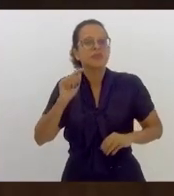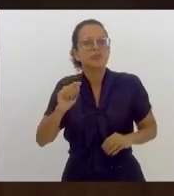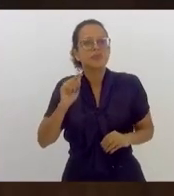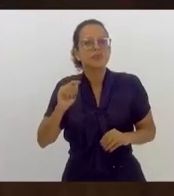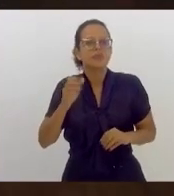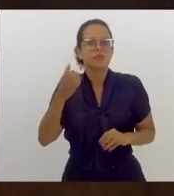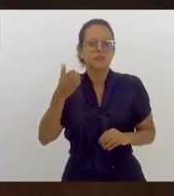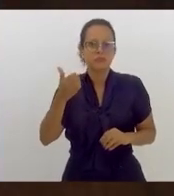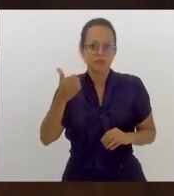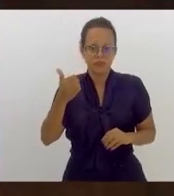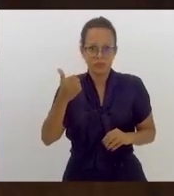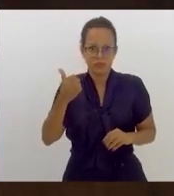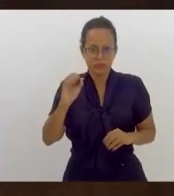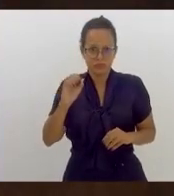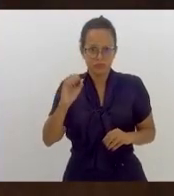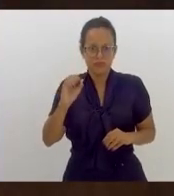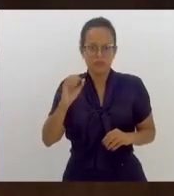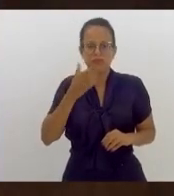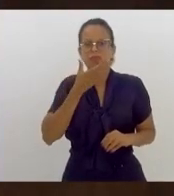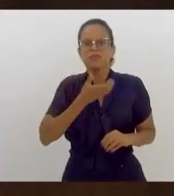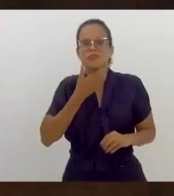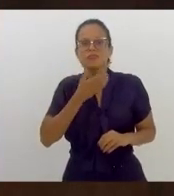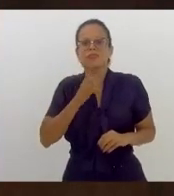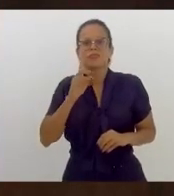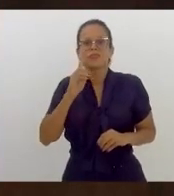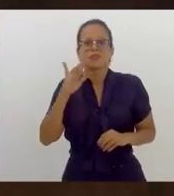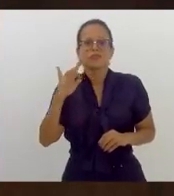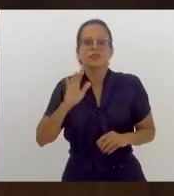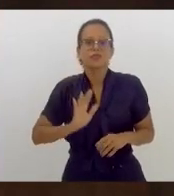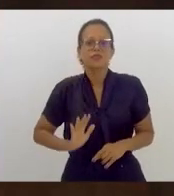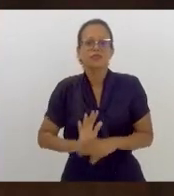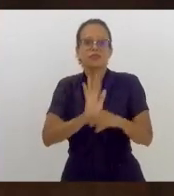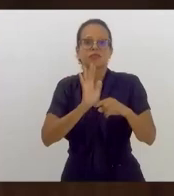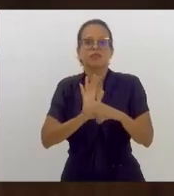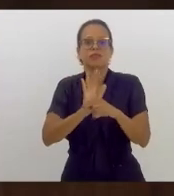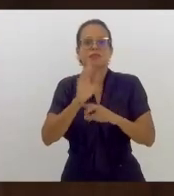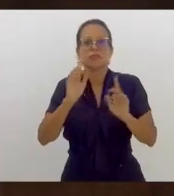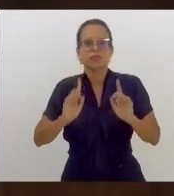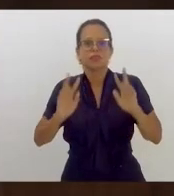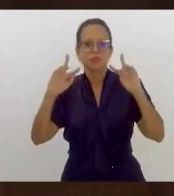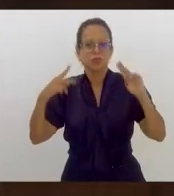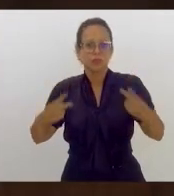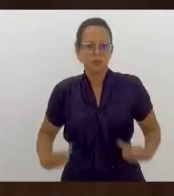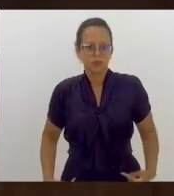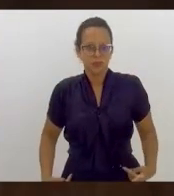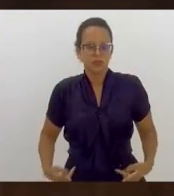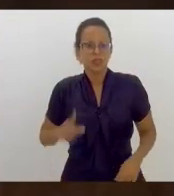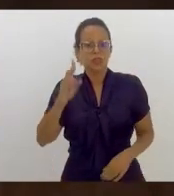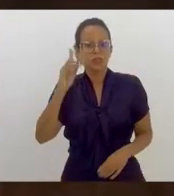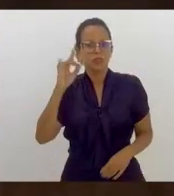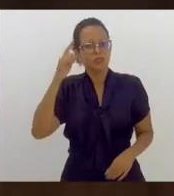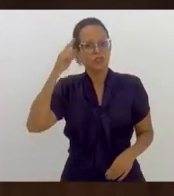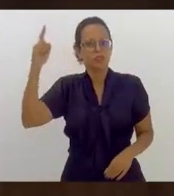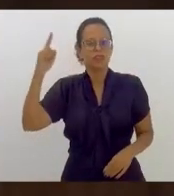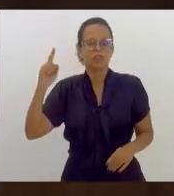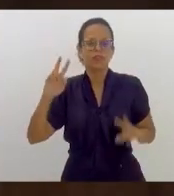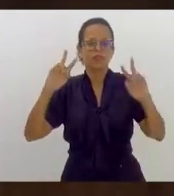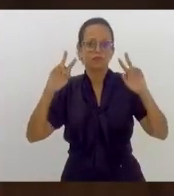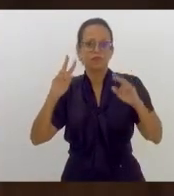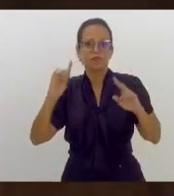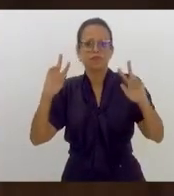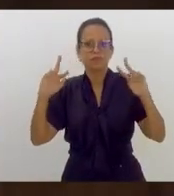dia 10 de dezembro foi o dia de defensores e defensoras de direitos humanos, o dia dos direitos humanos. Dia